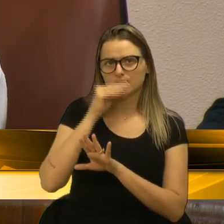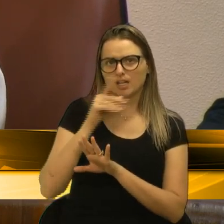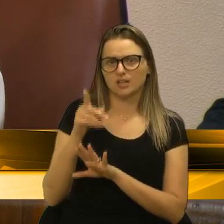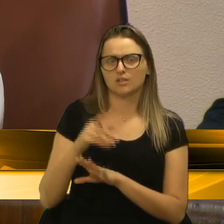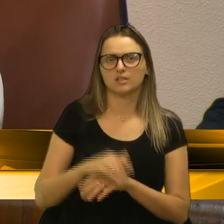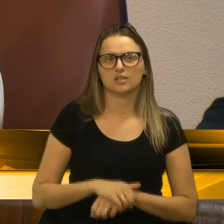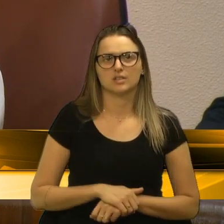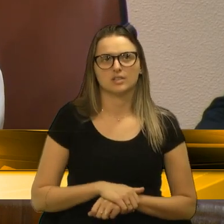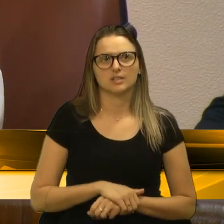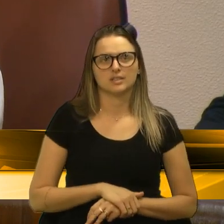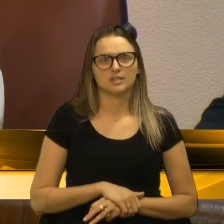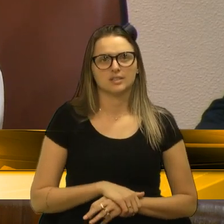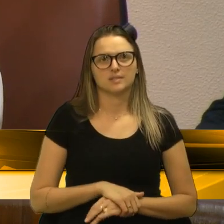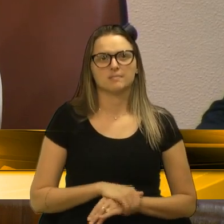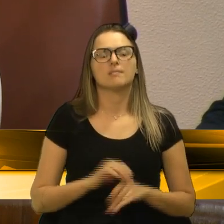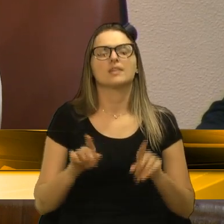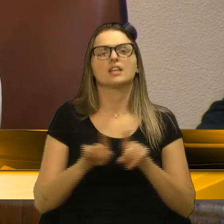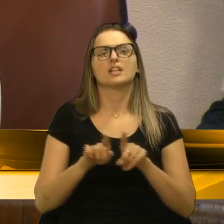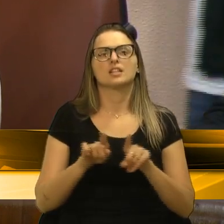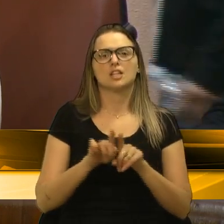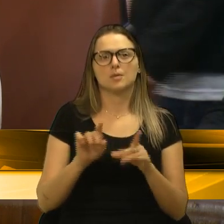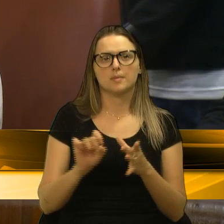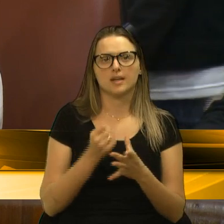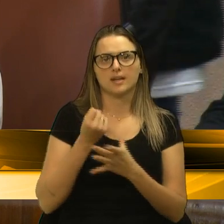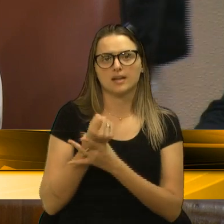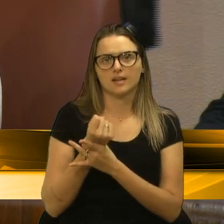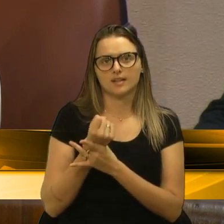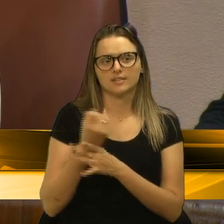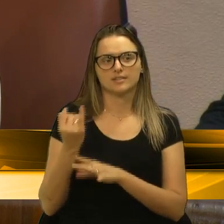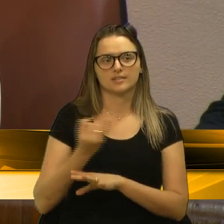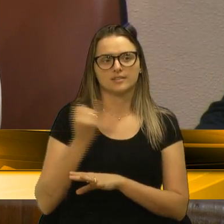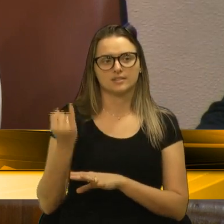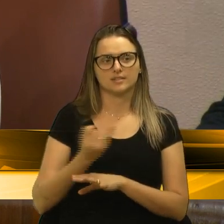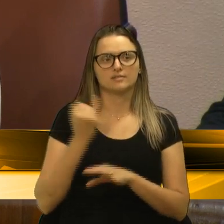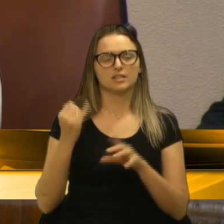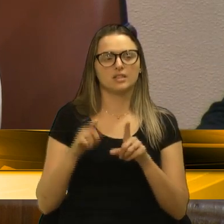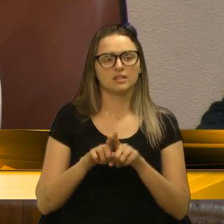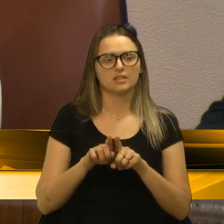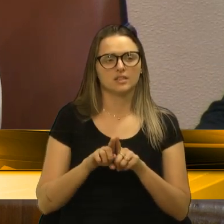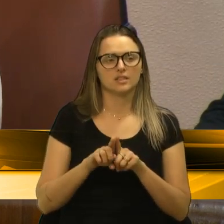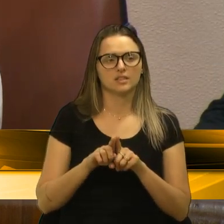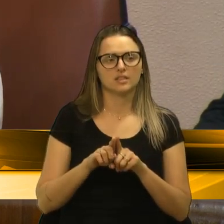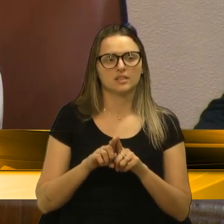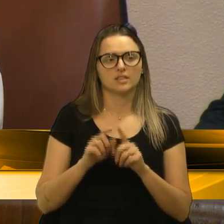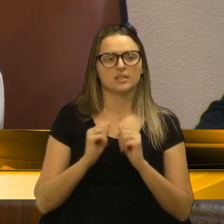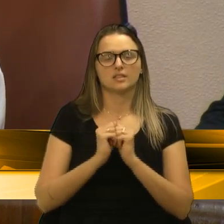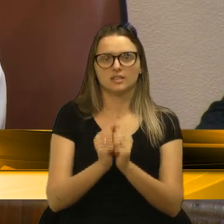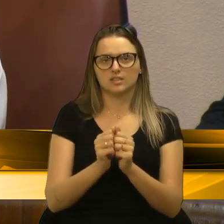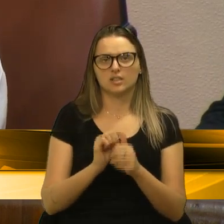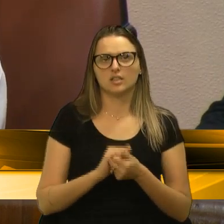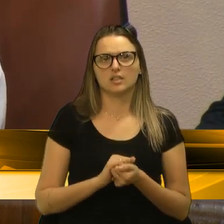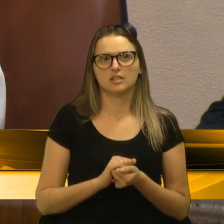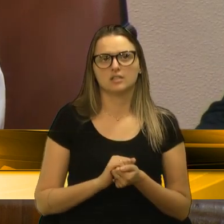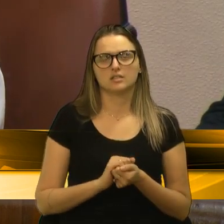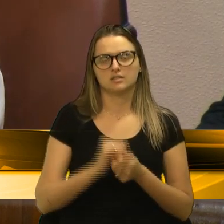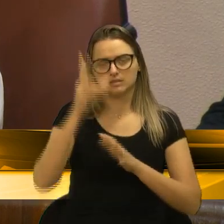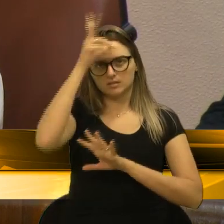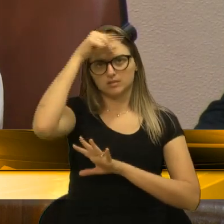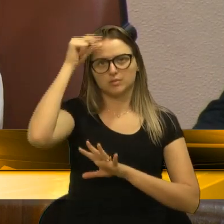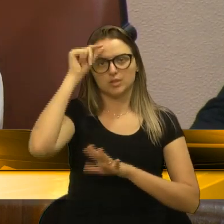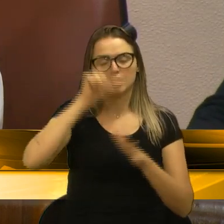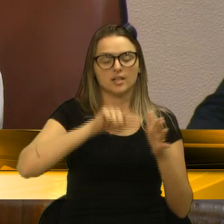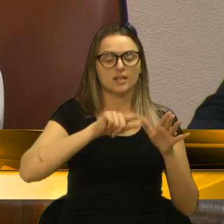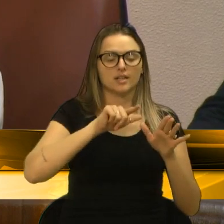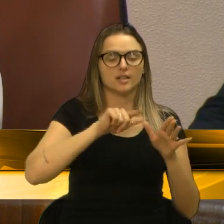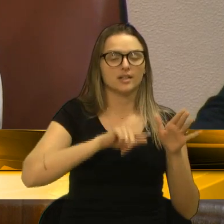De direitos e garantias fundamentais, tais como o uso dos bens públicos, praças e direito de livre